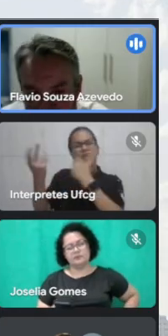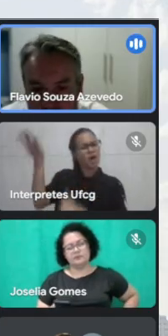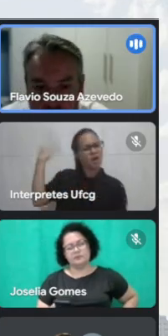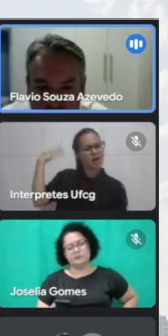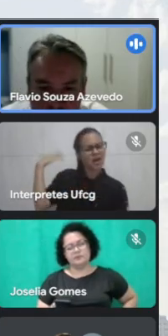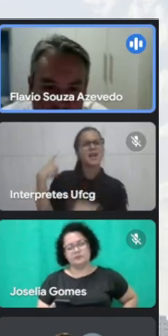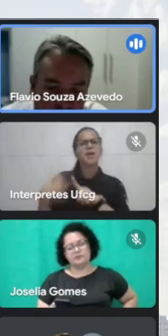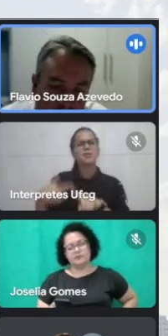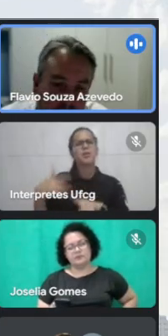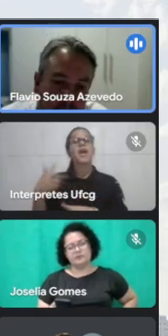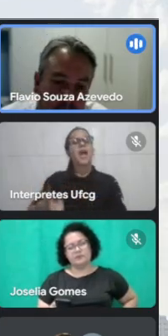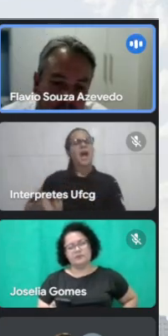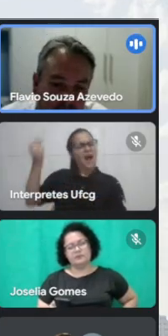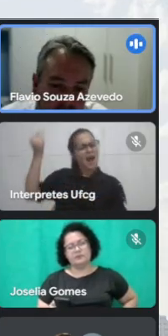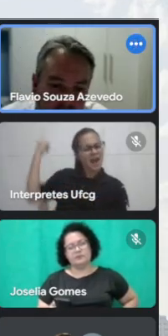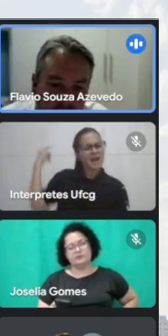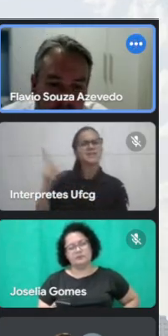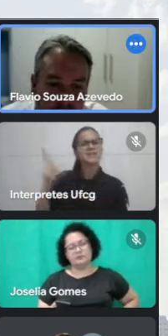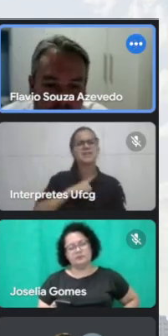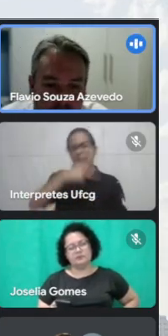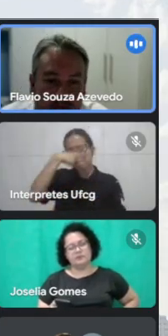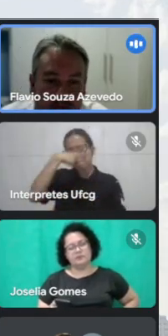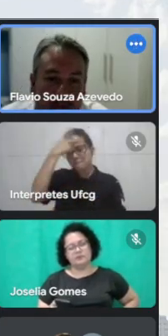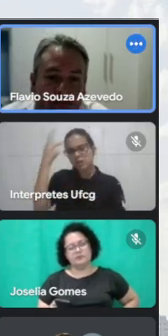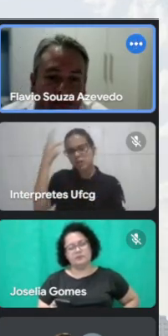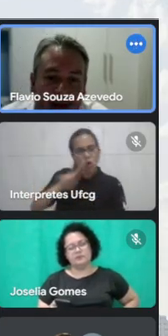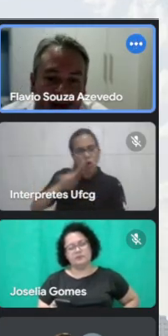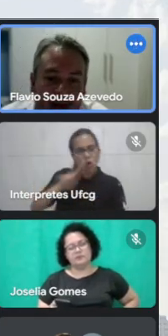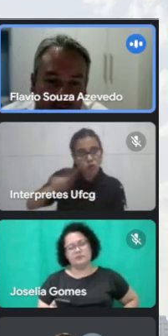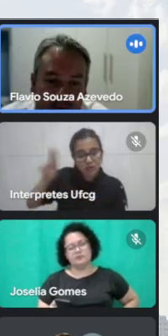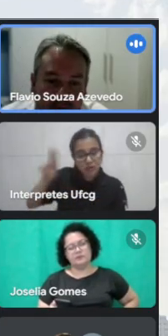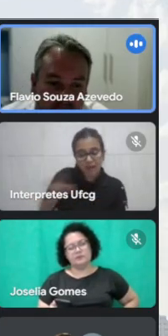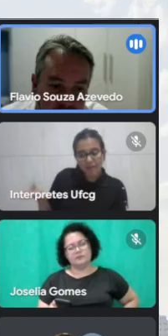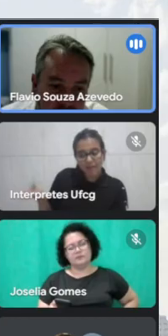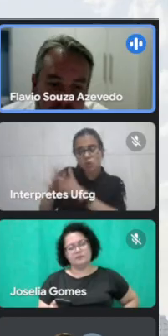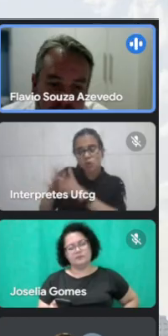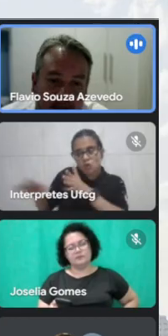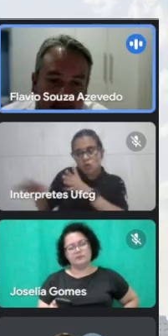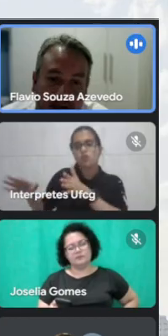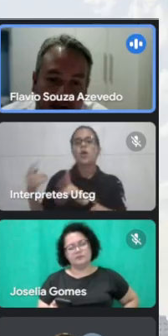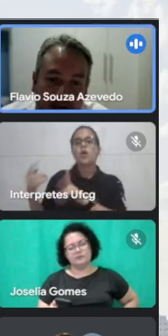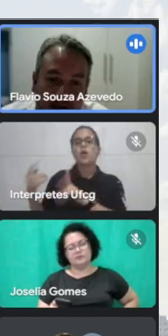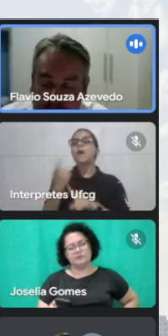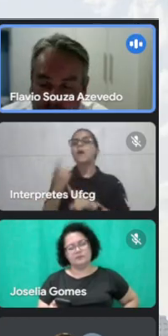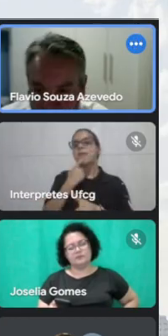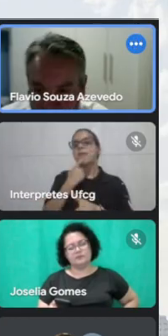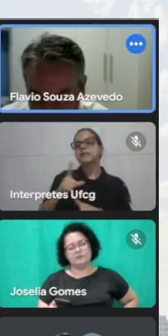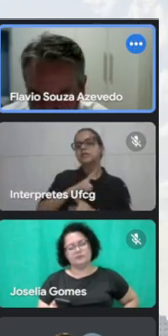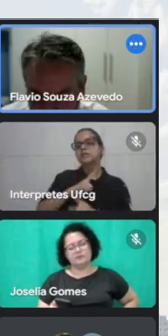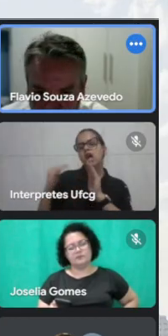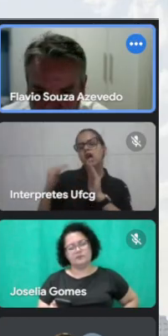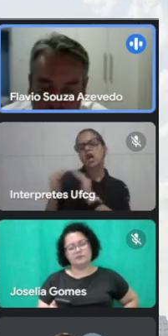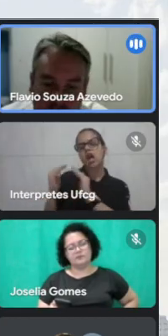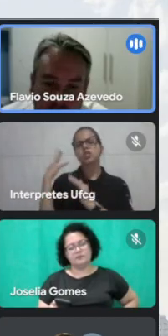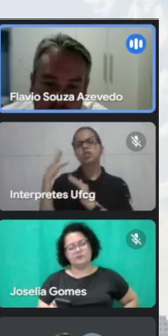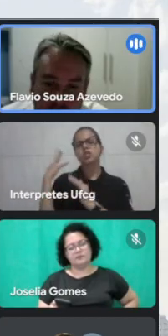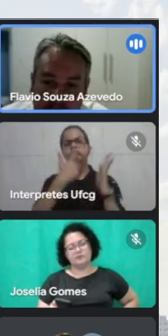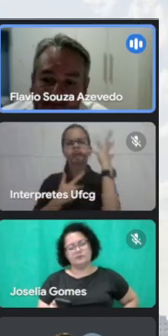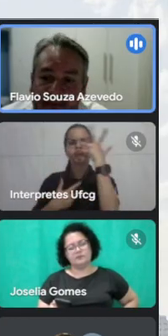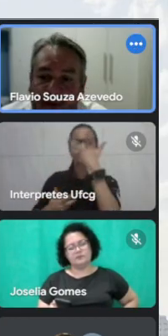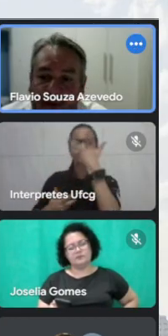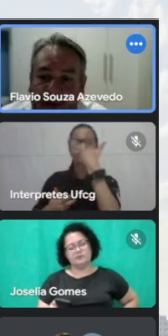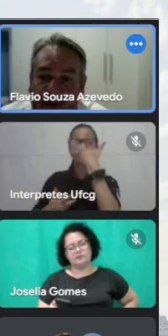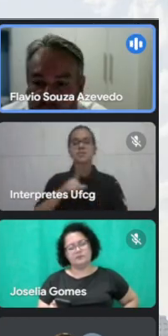região de Recife eram fundamentais, né, para transporte, para comércio, casas bonitas que tinham, né, nas